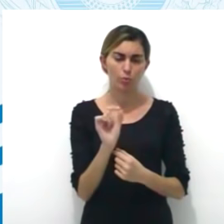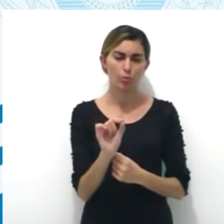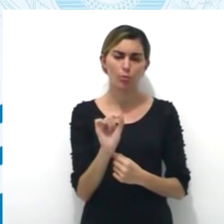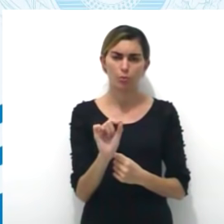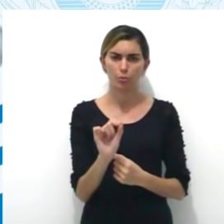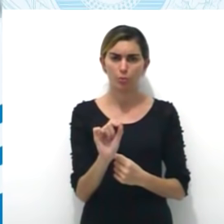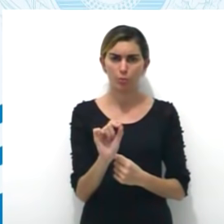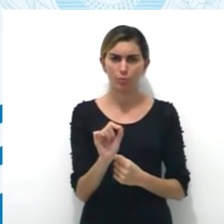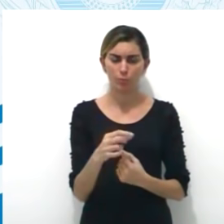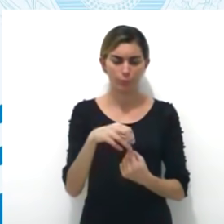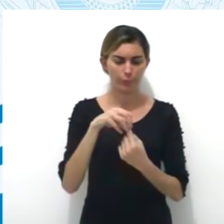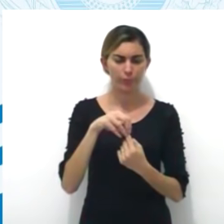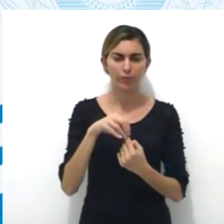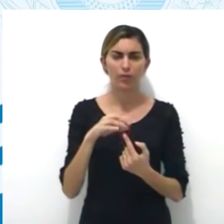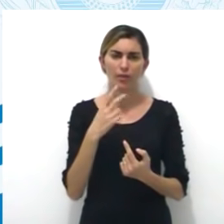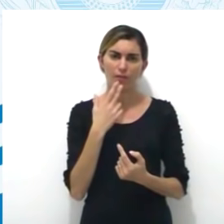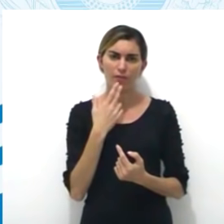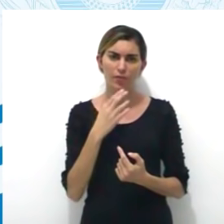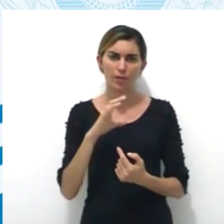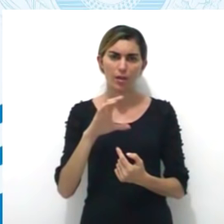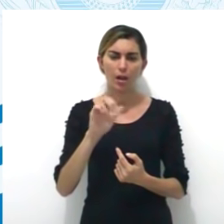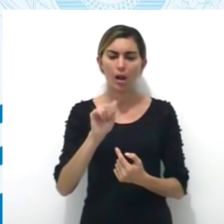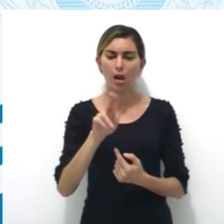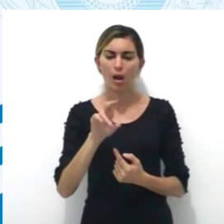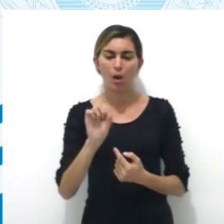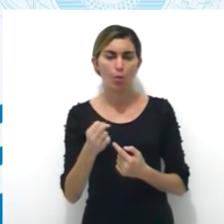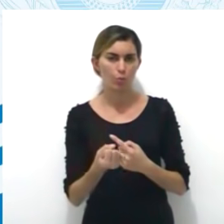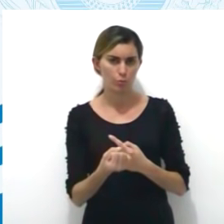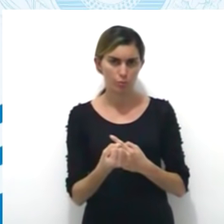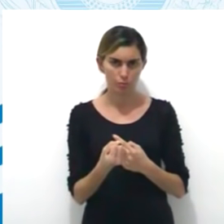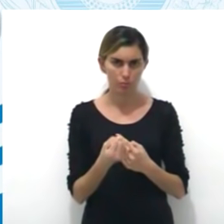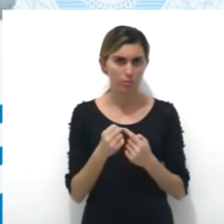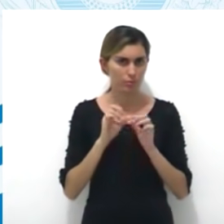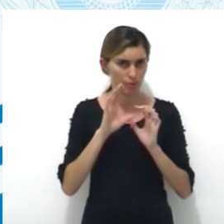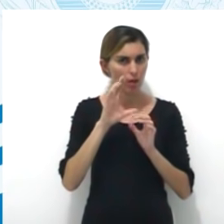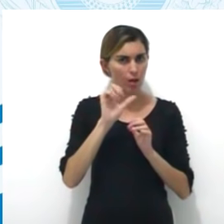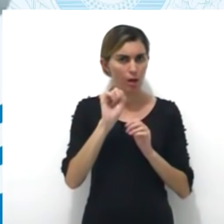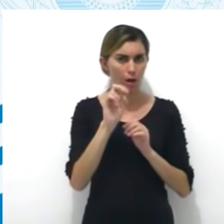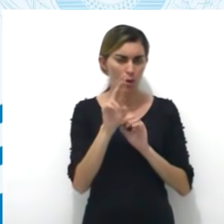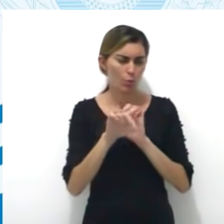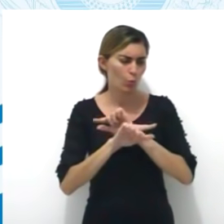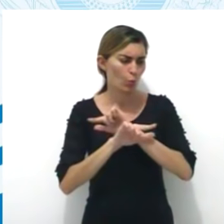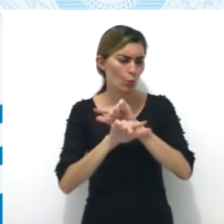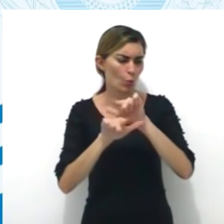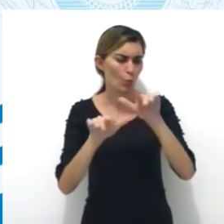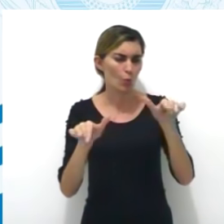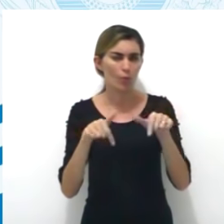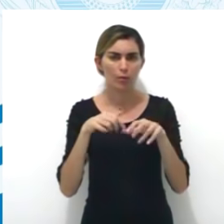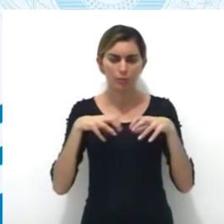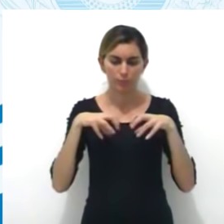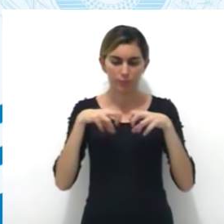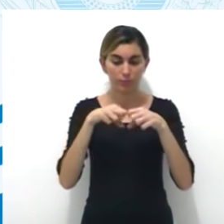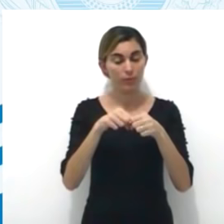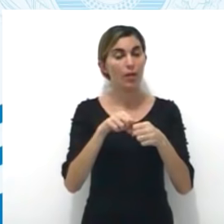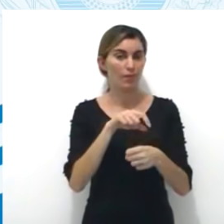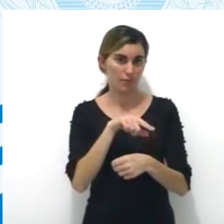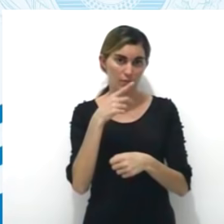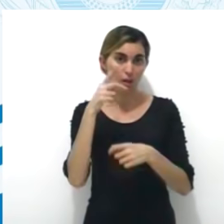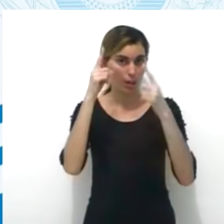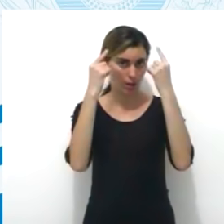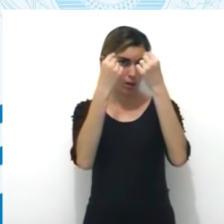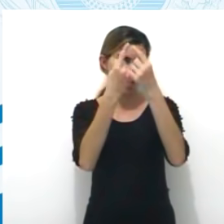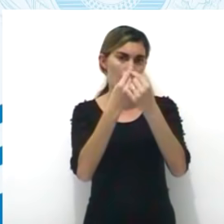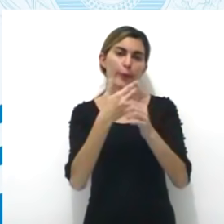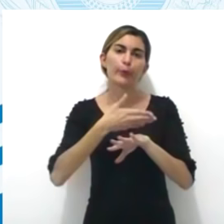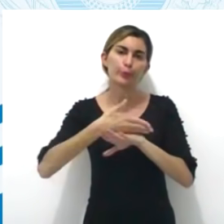existia, conhecido como caos. Então, no início era uma escuridão, era um vazio. Isso, de acordo